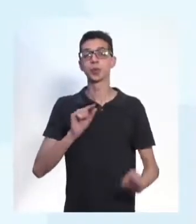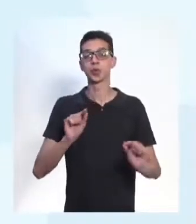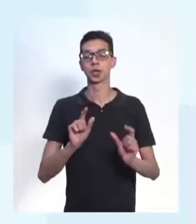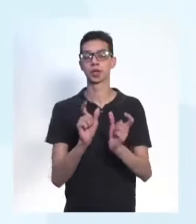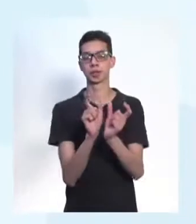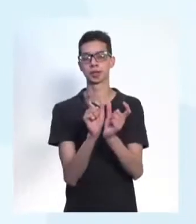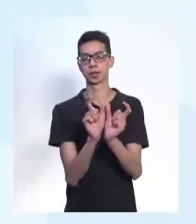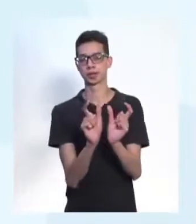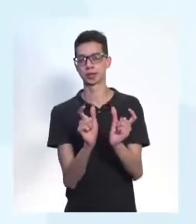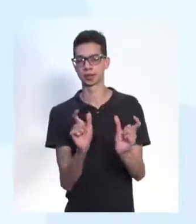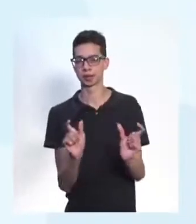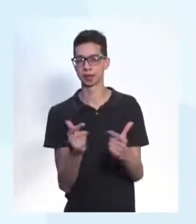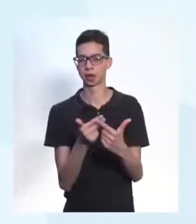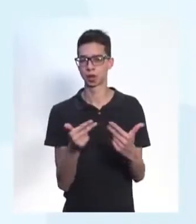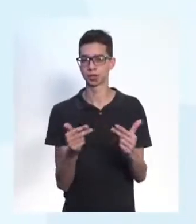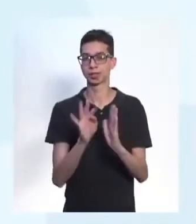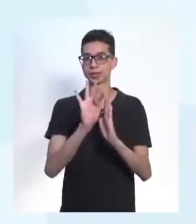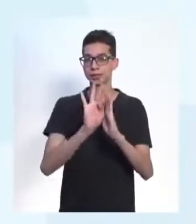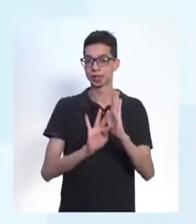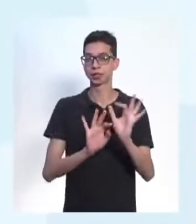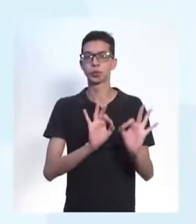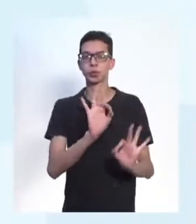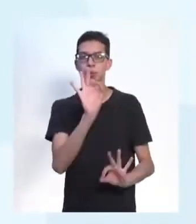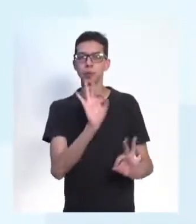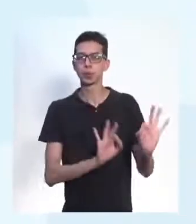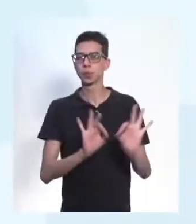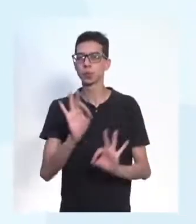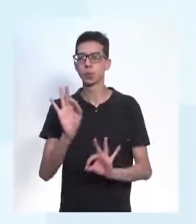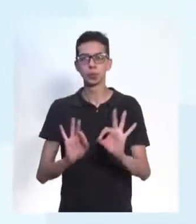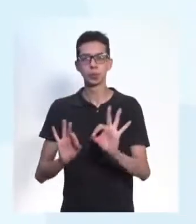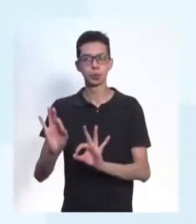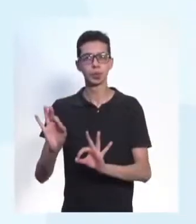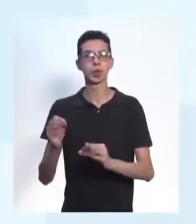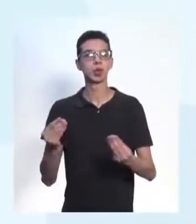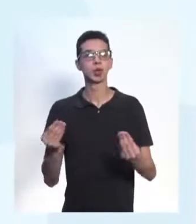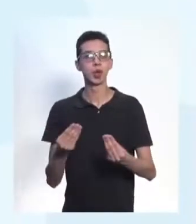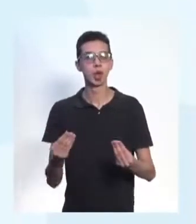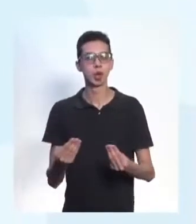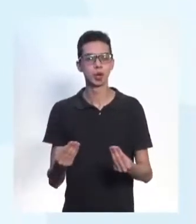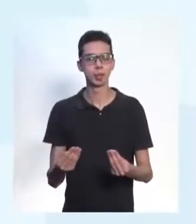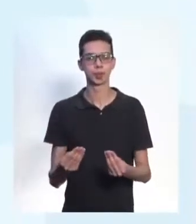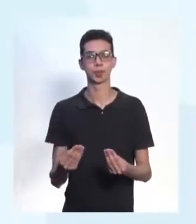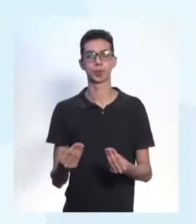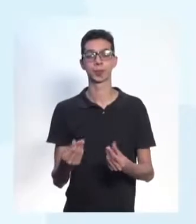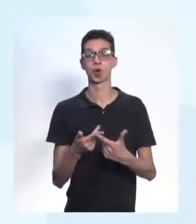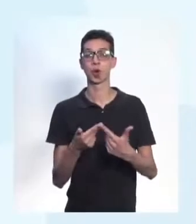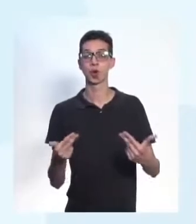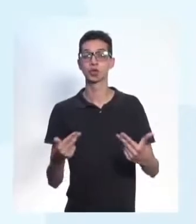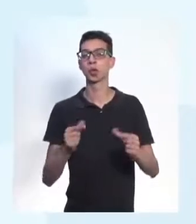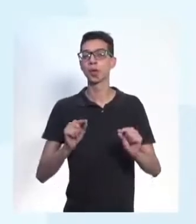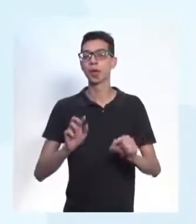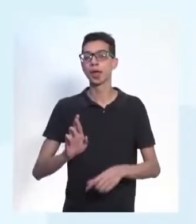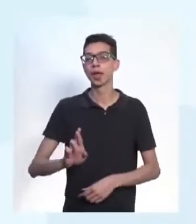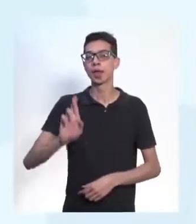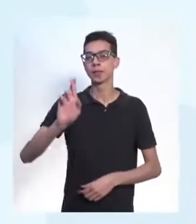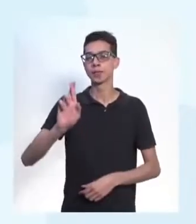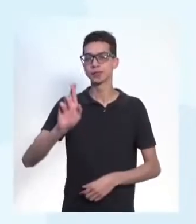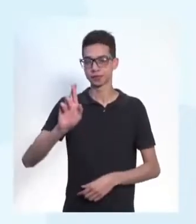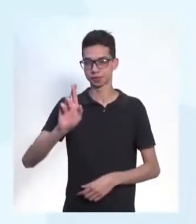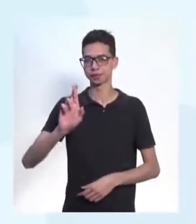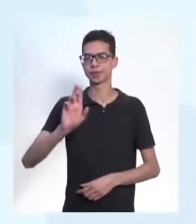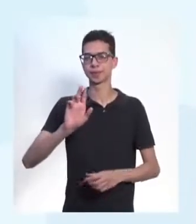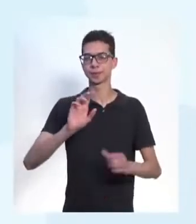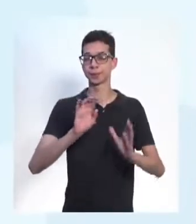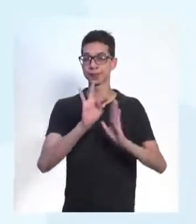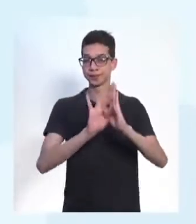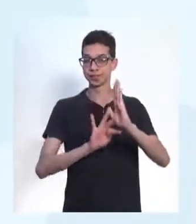ali, do texto, as funções sintáticas, o que cada coisa representa ali dentro de um texto? A oração